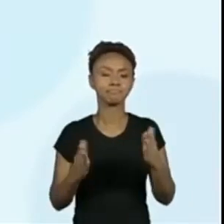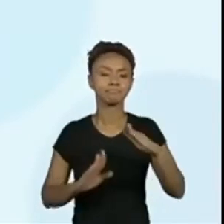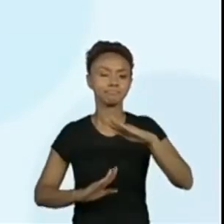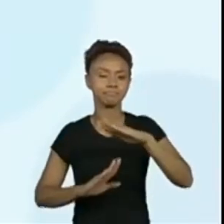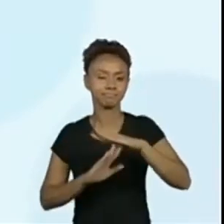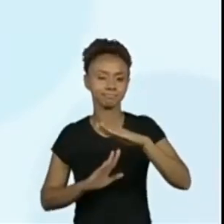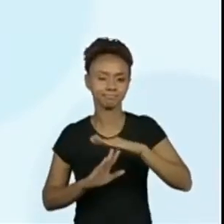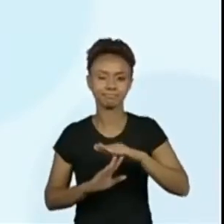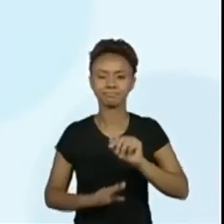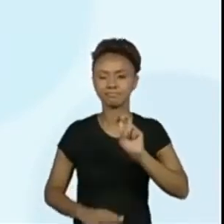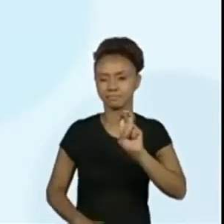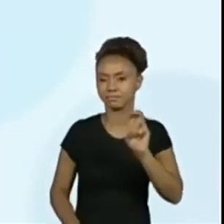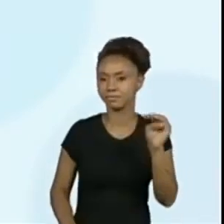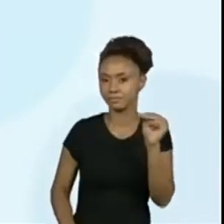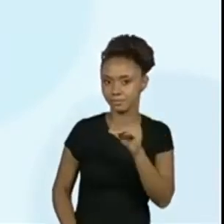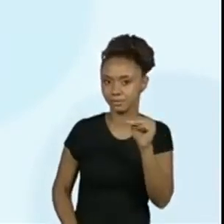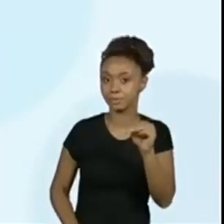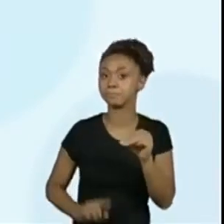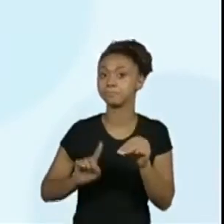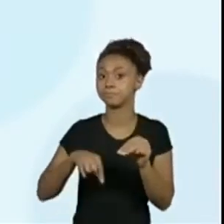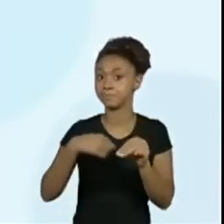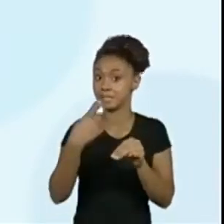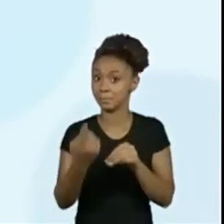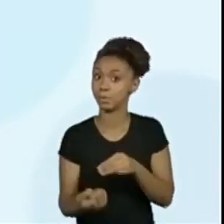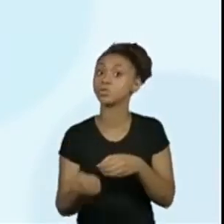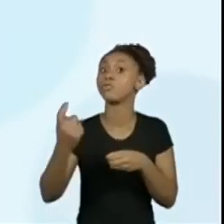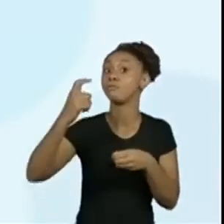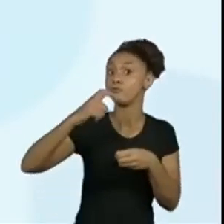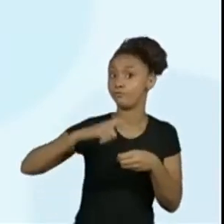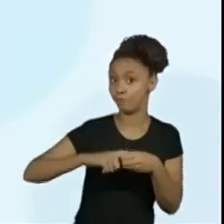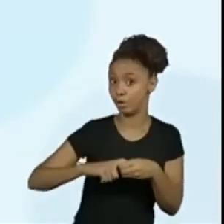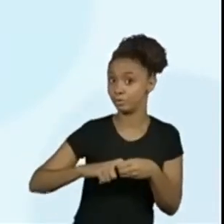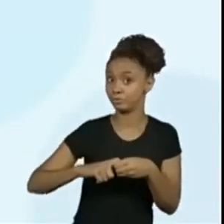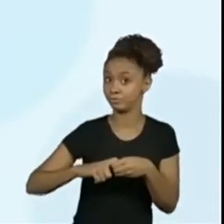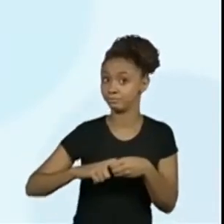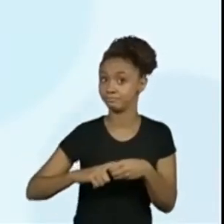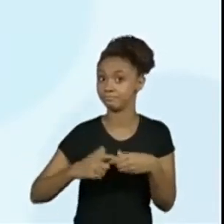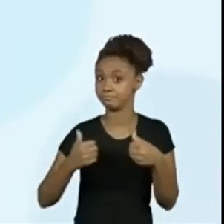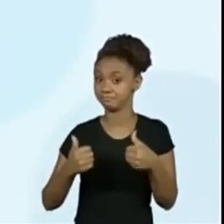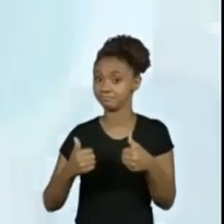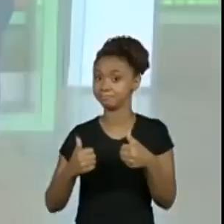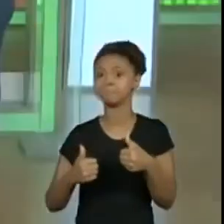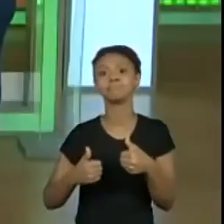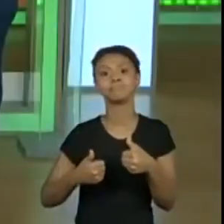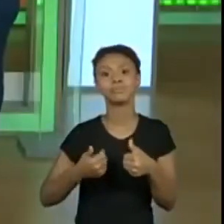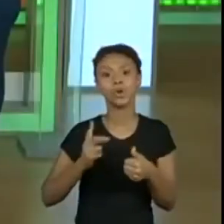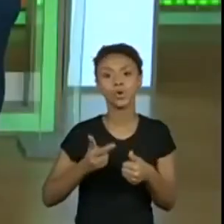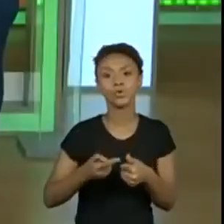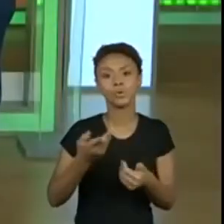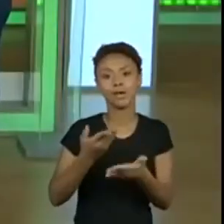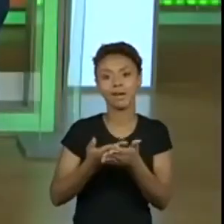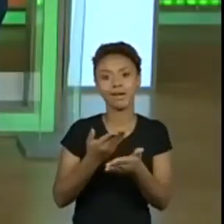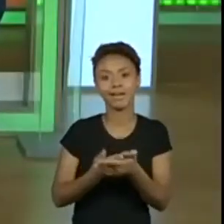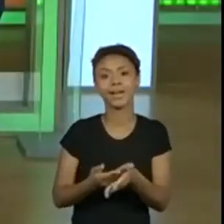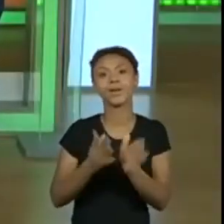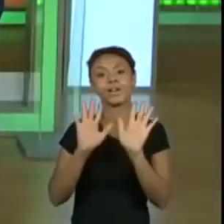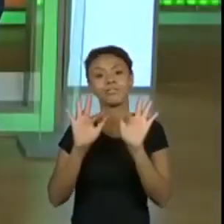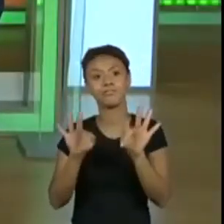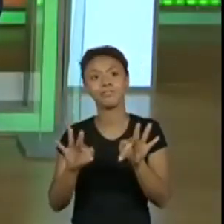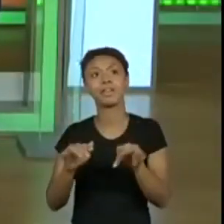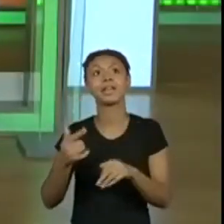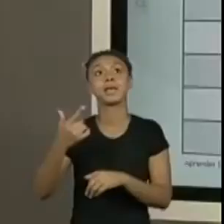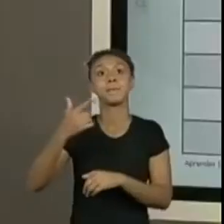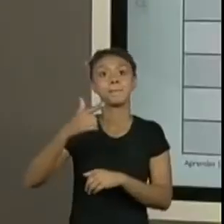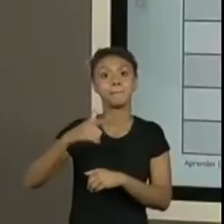de 5 minutinhos e a gente já volta, turminha, para a gente finalizar esse estudo e